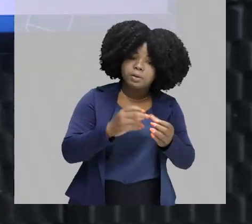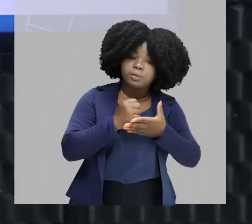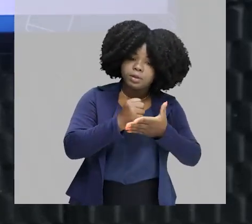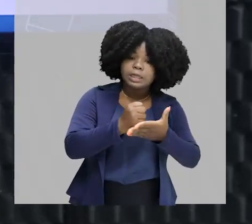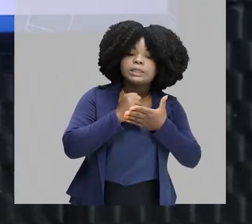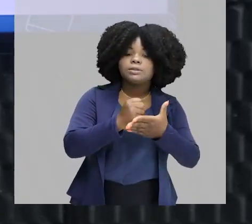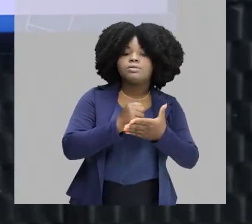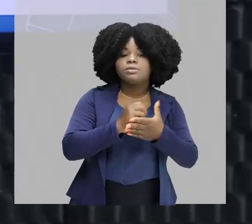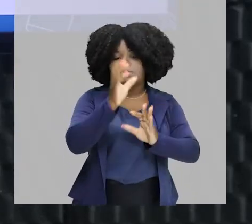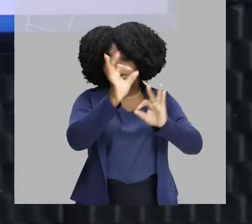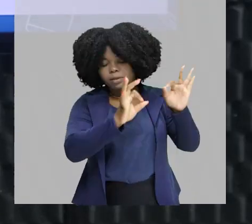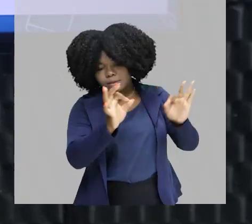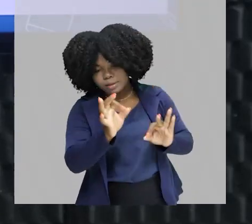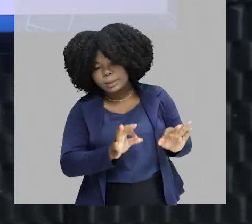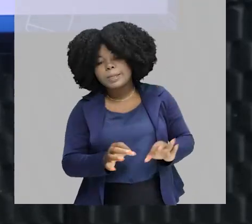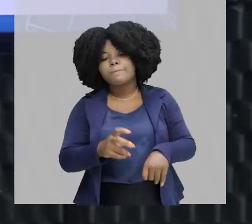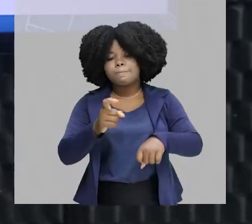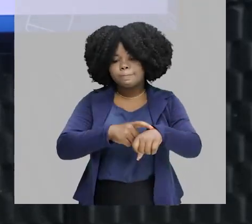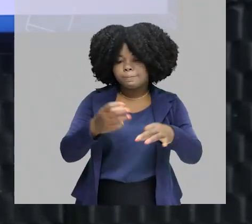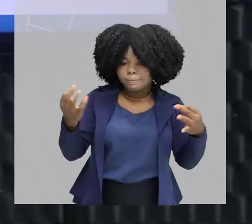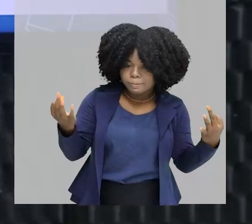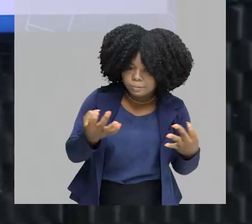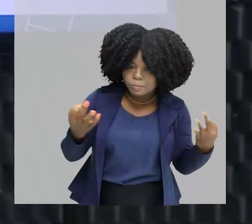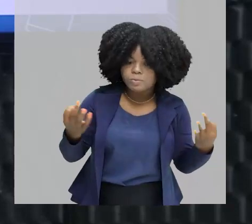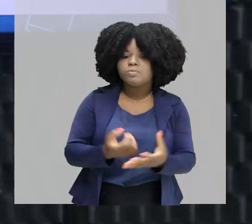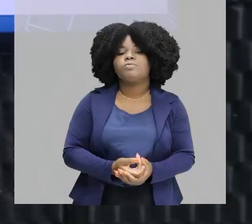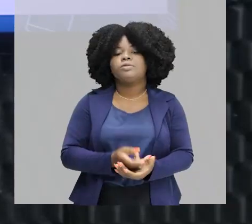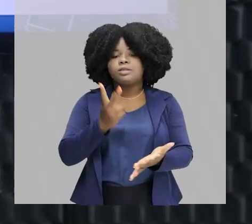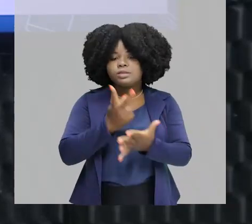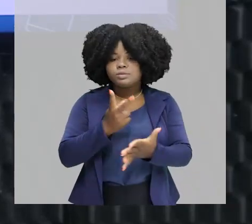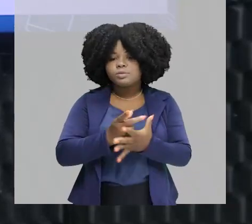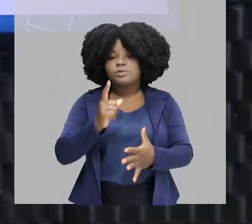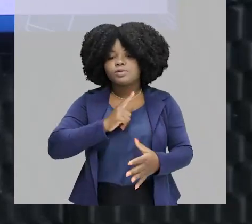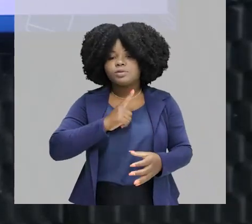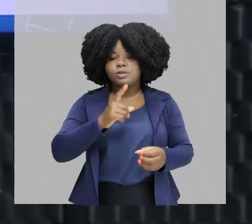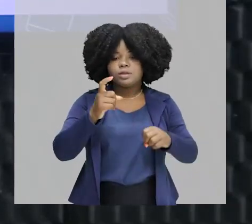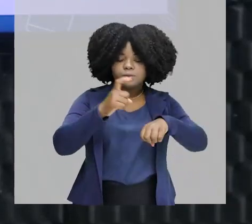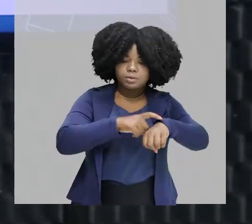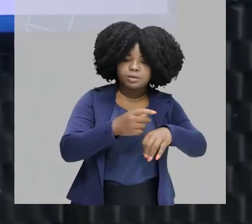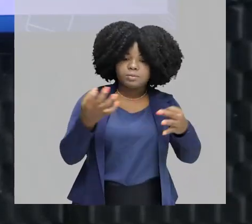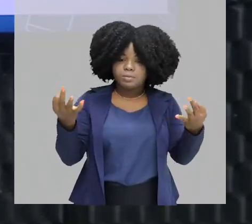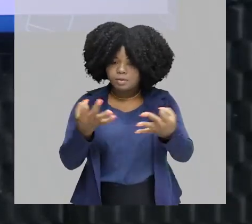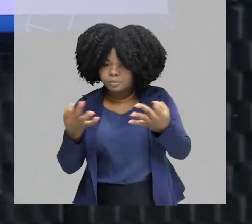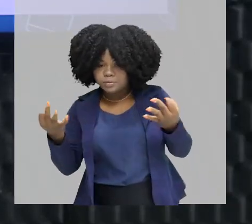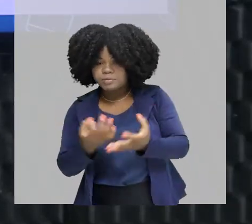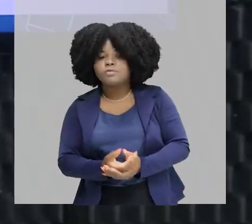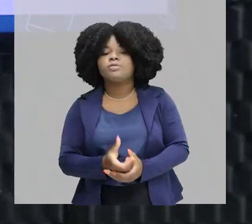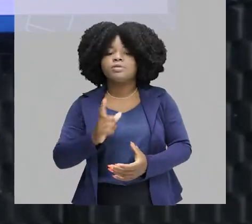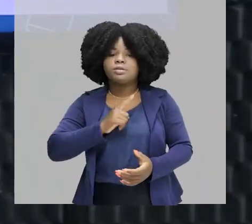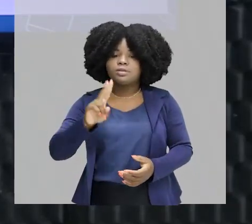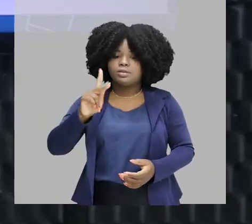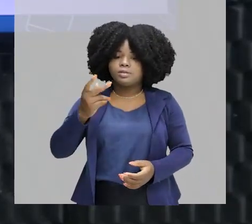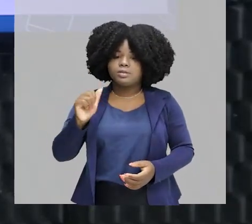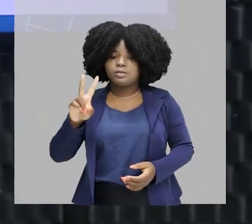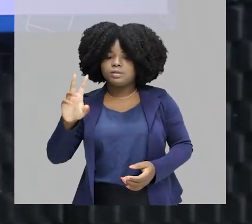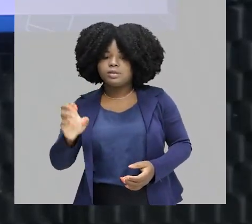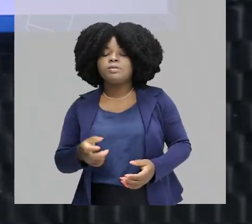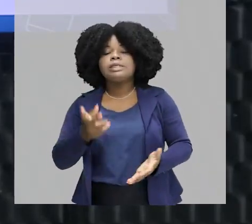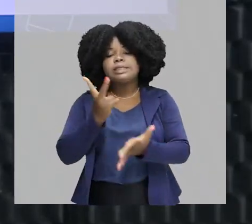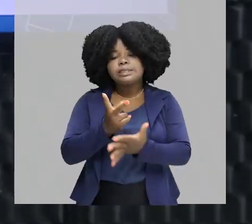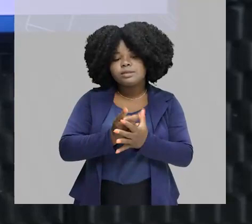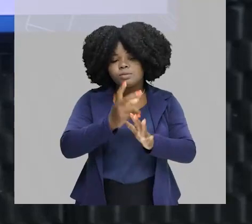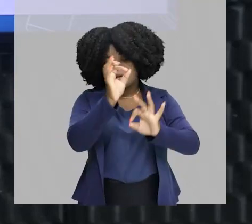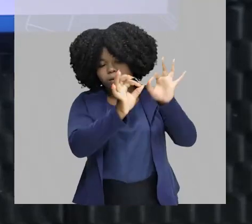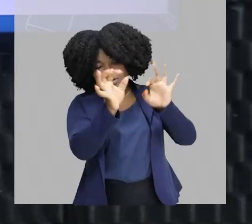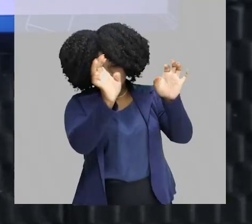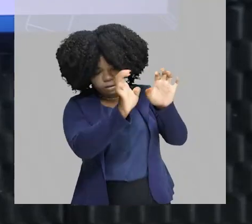Toda vez que em inglês fala de perfeito, tem o verbo ter em inglês. Esse verbo é sempre conjugado no presente. Por